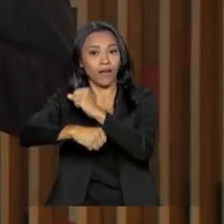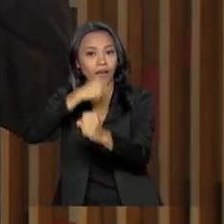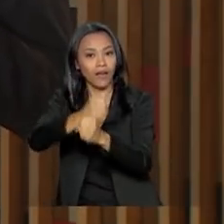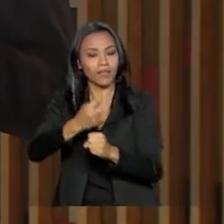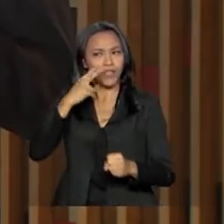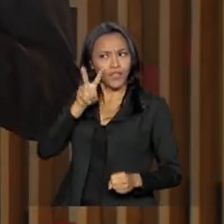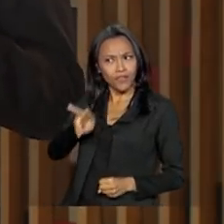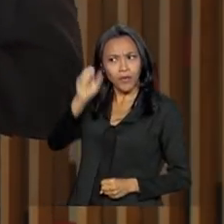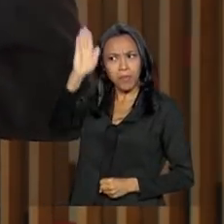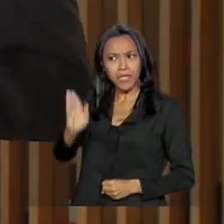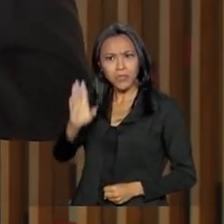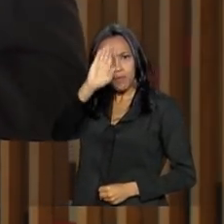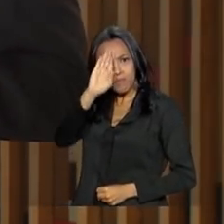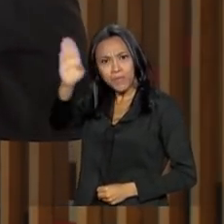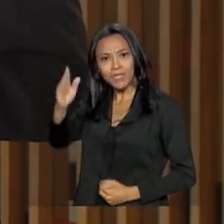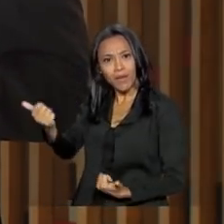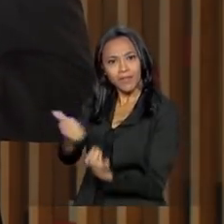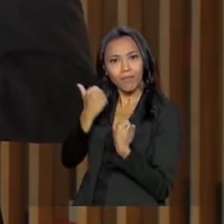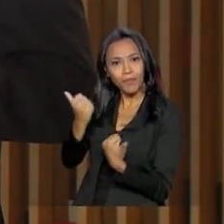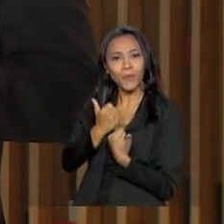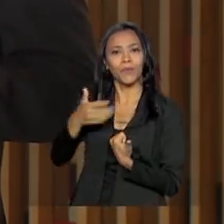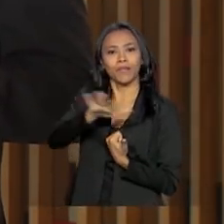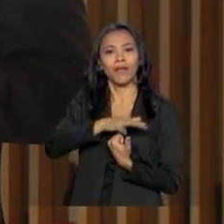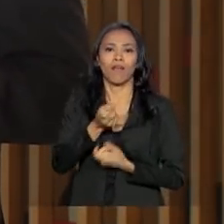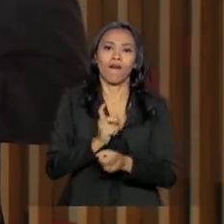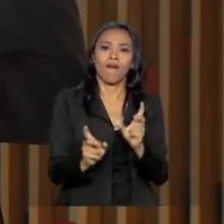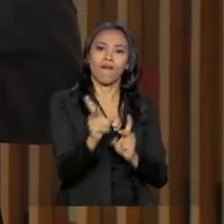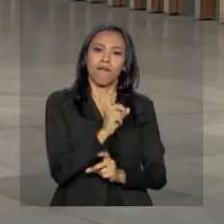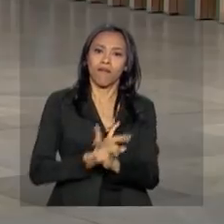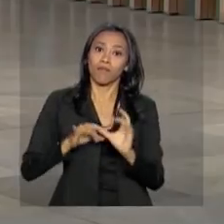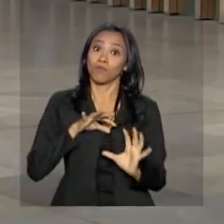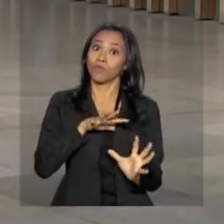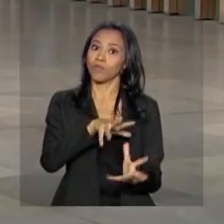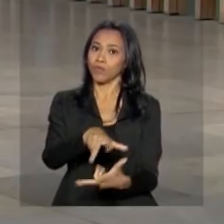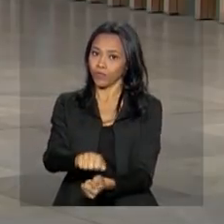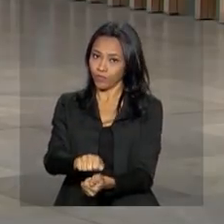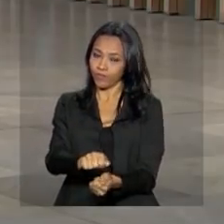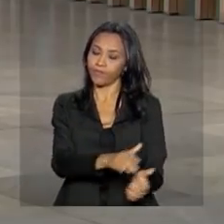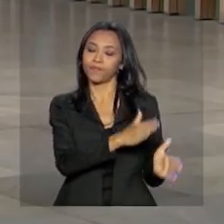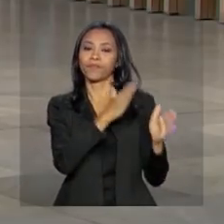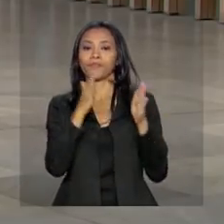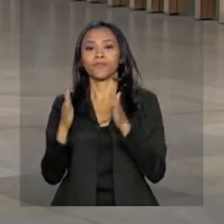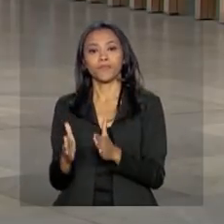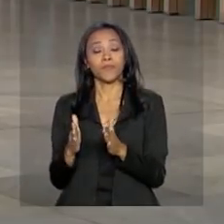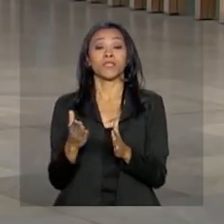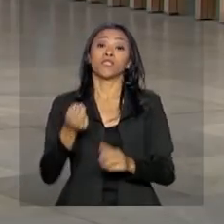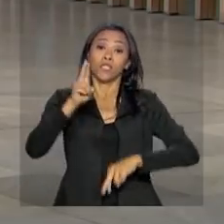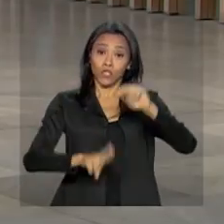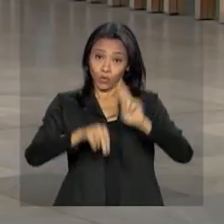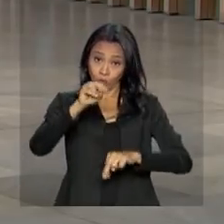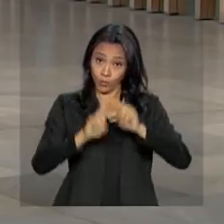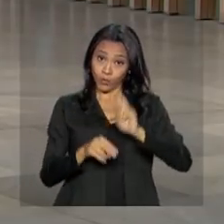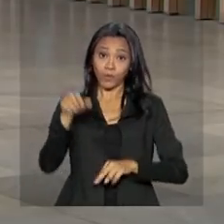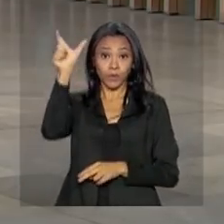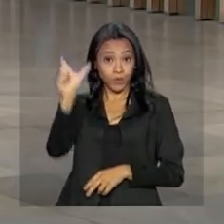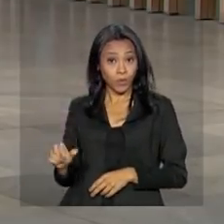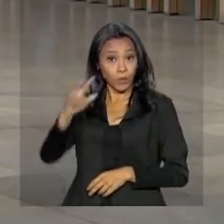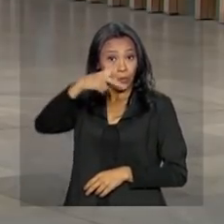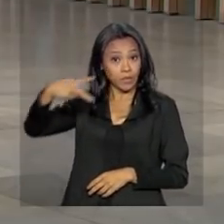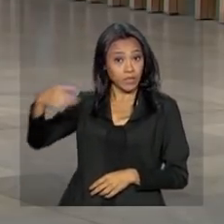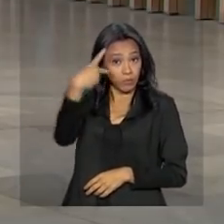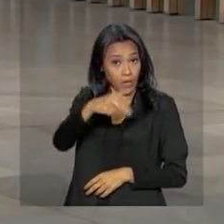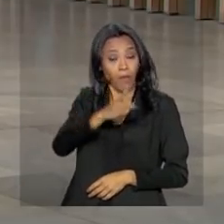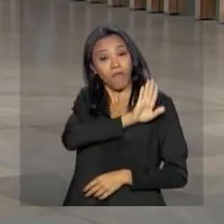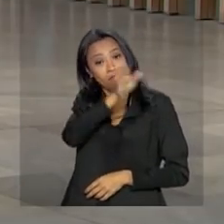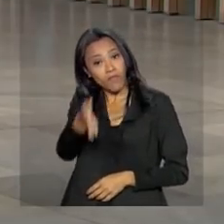um de seus principais parceiros comerciais no mundo em junho Benites fez uma visita ao Brasil e se